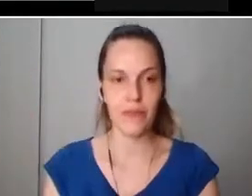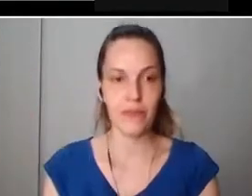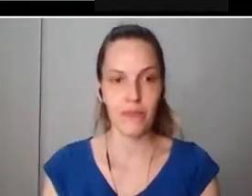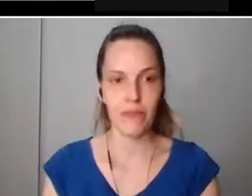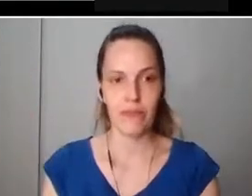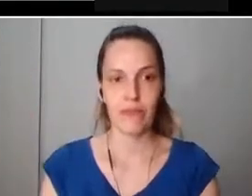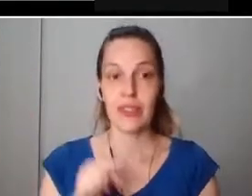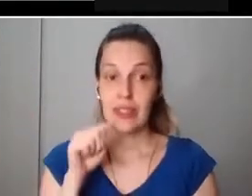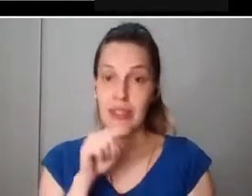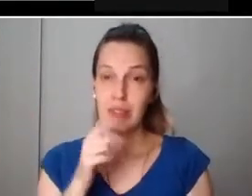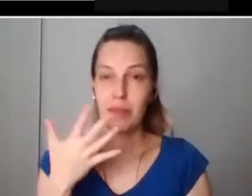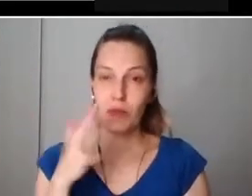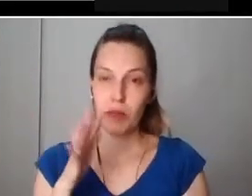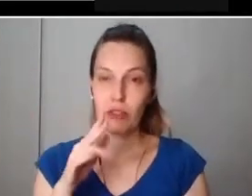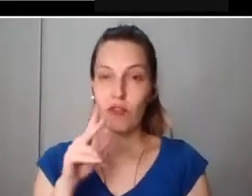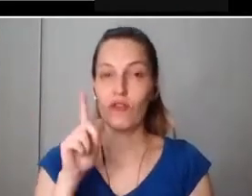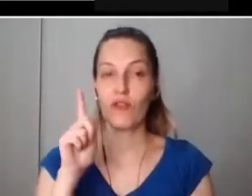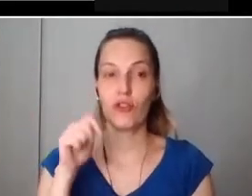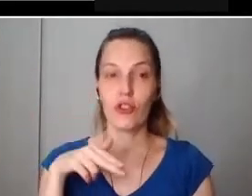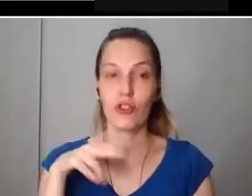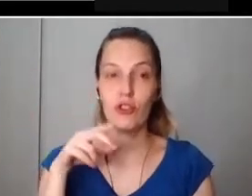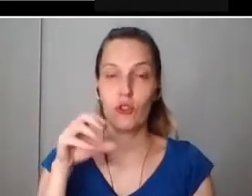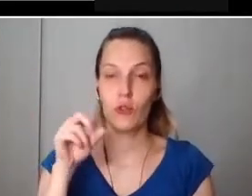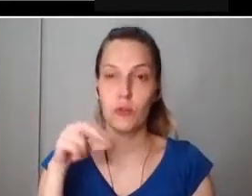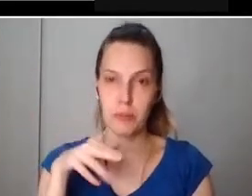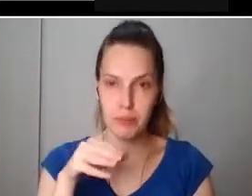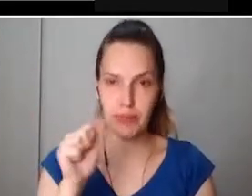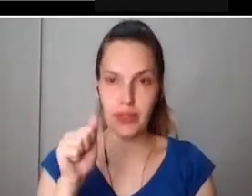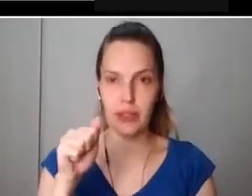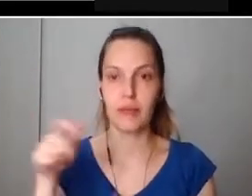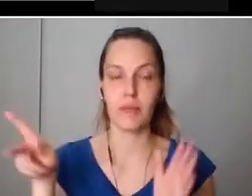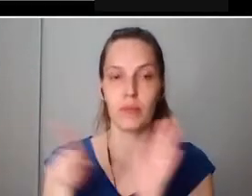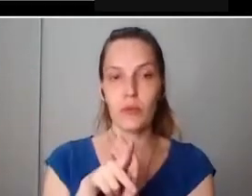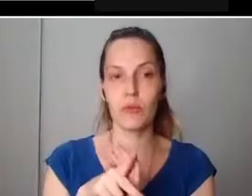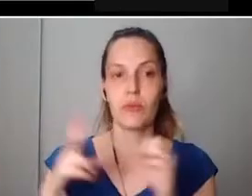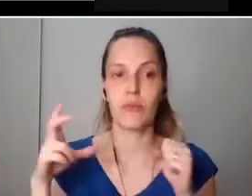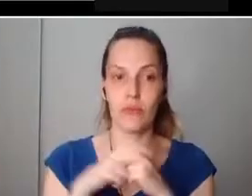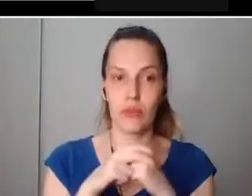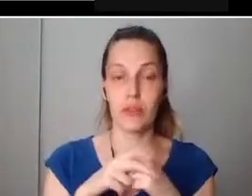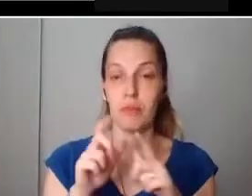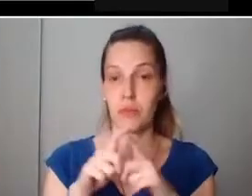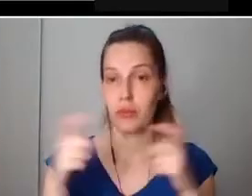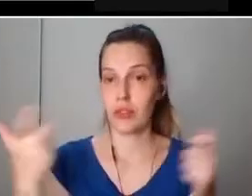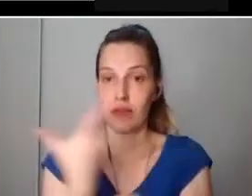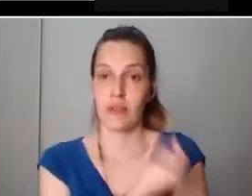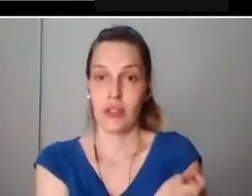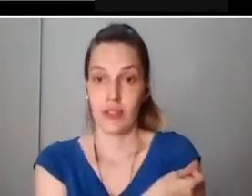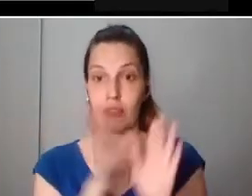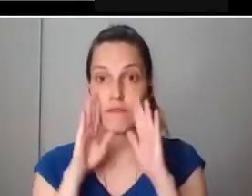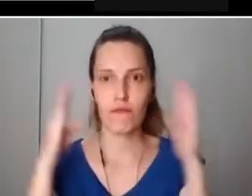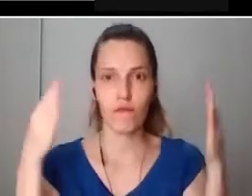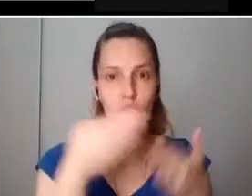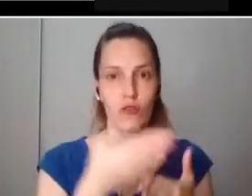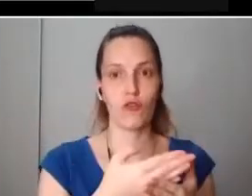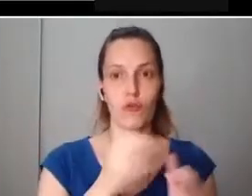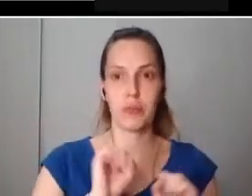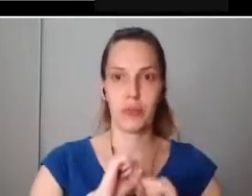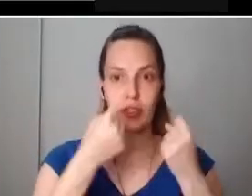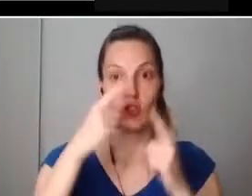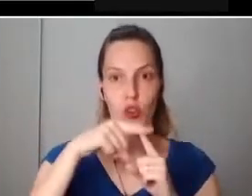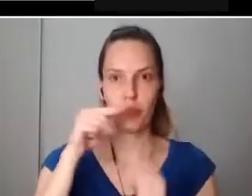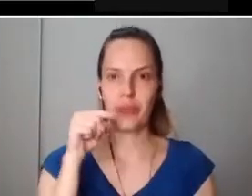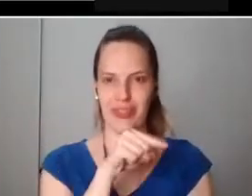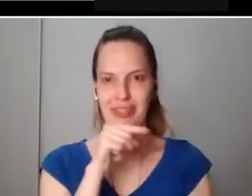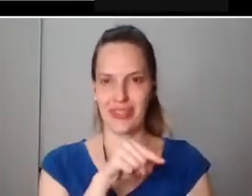o genoma do vírus, né? E a gente está falando, em geral, a maioria das vacinas focou nessa imunidade contra essa proteína, que é a